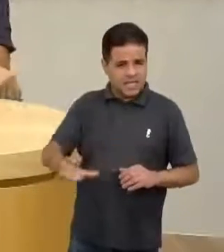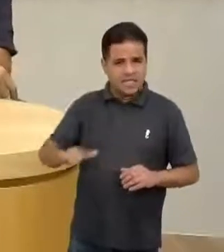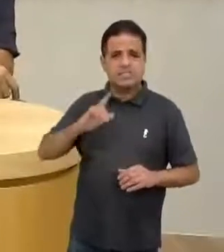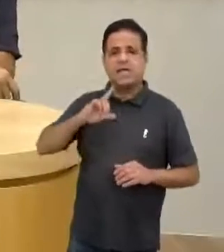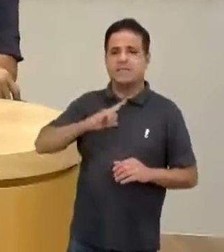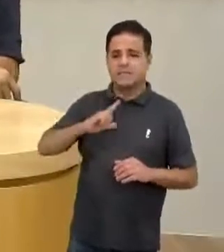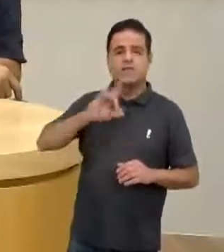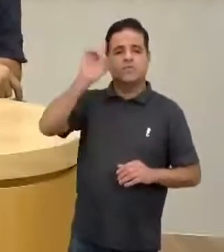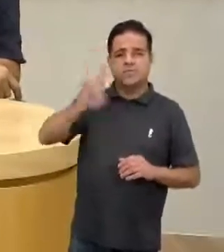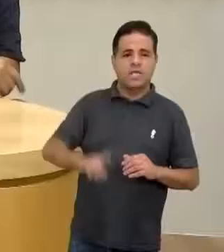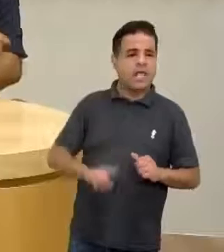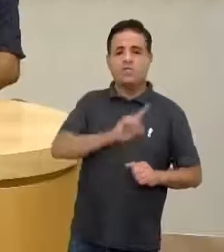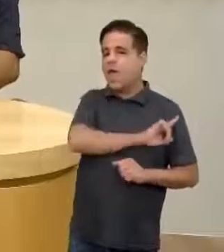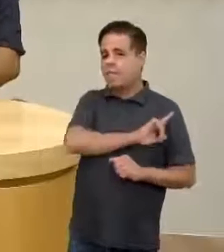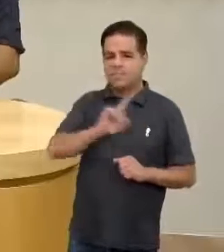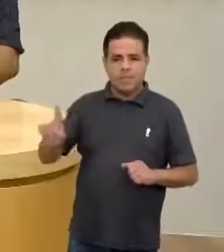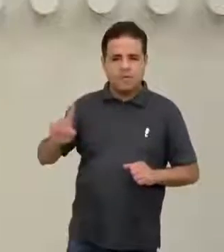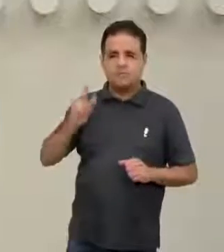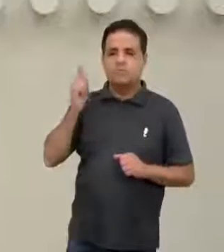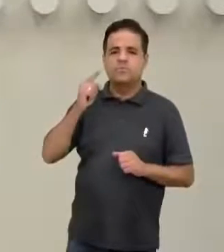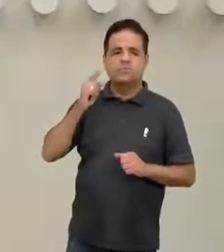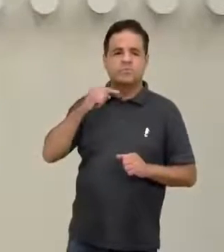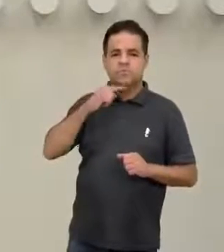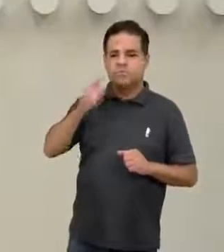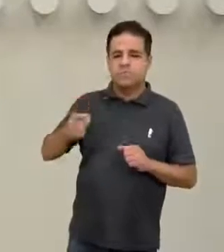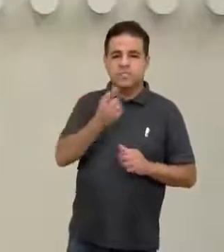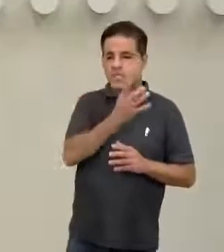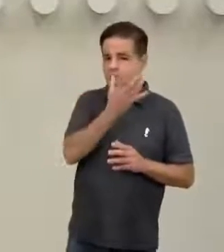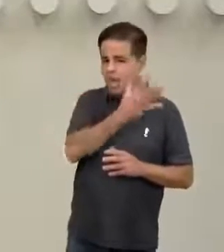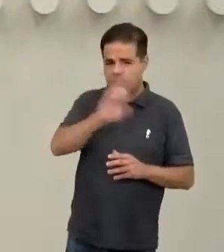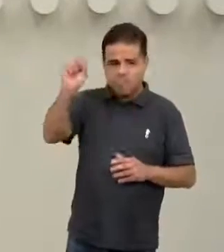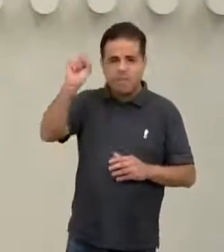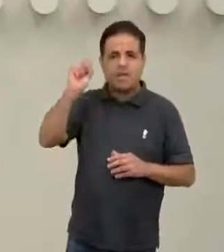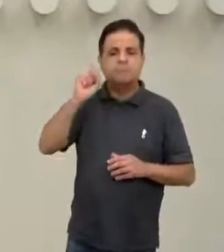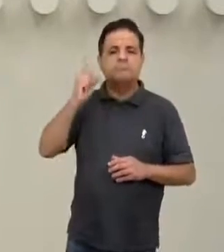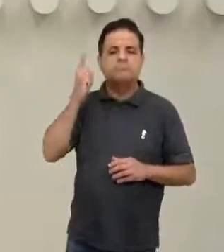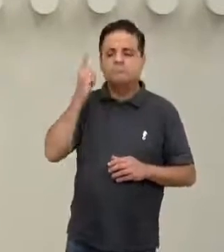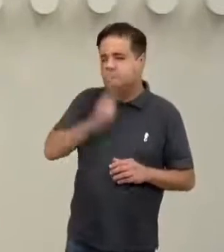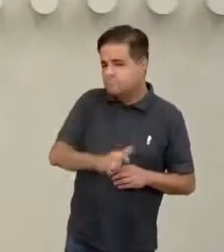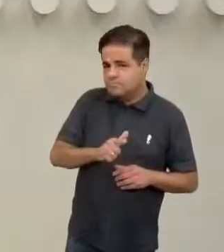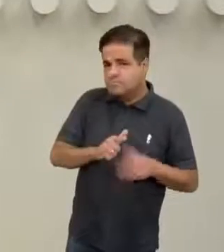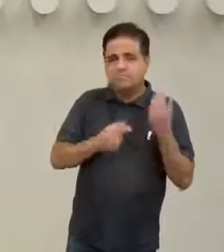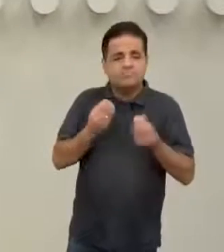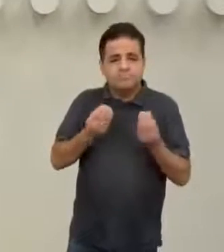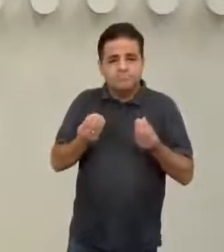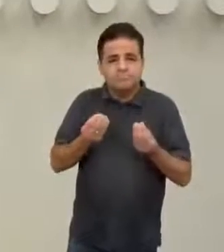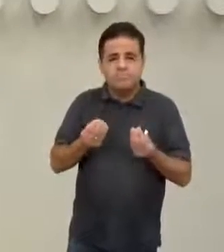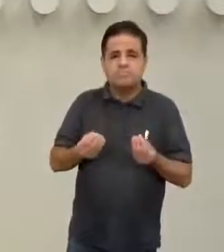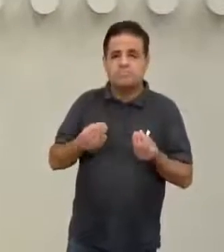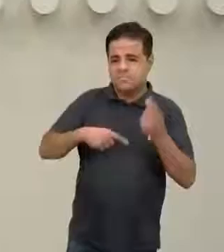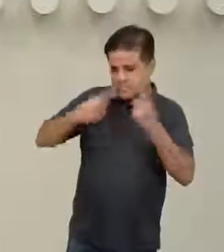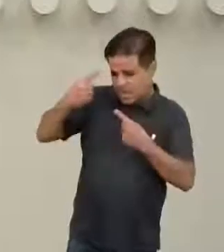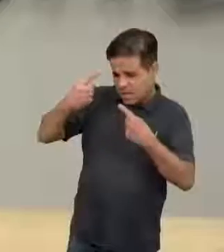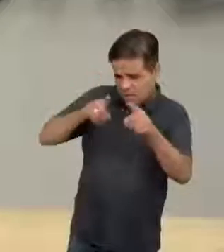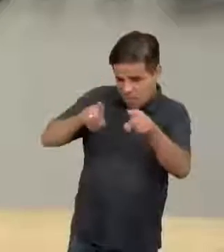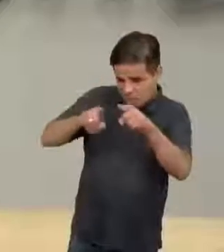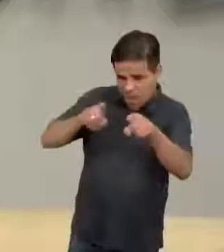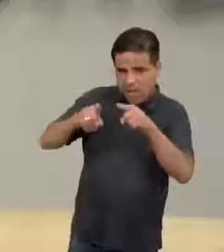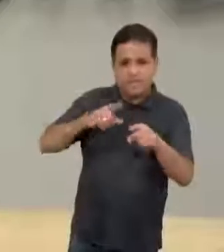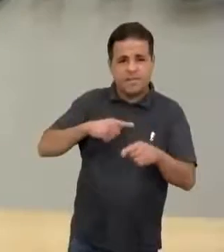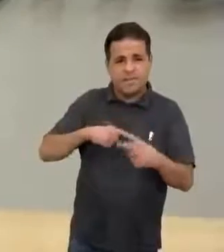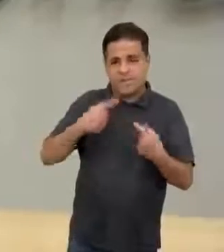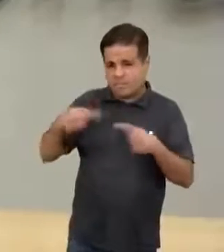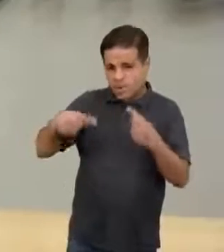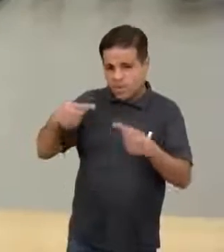tem o direito a não ser campeão. Ou seja, você tem o direito de não ser campeão, entendeu? E aí? Sim. Tem polêmica nisso? Muita. Por